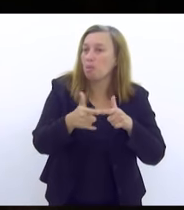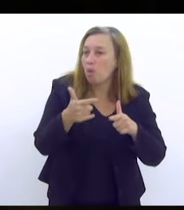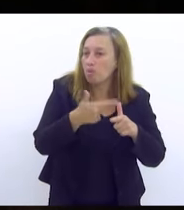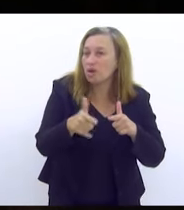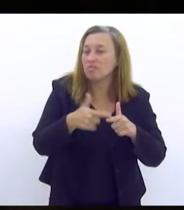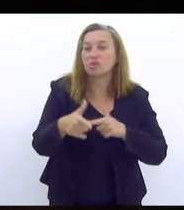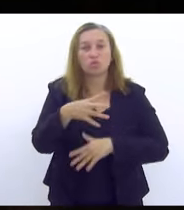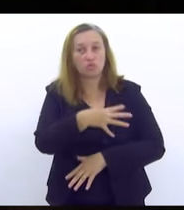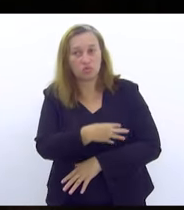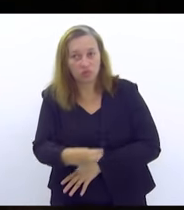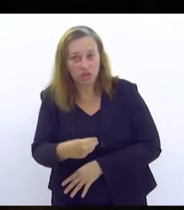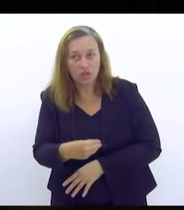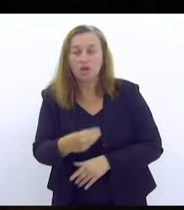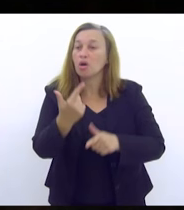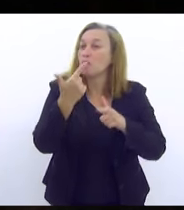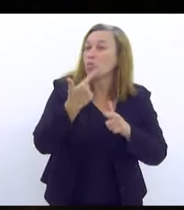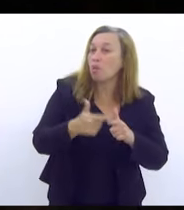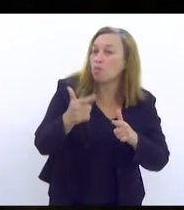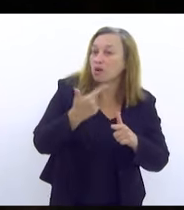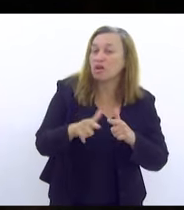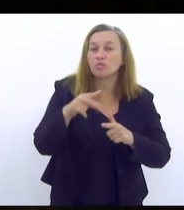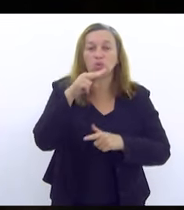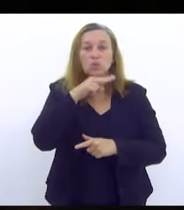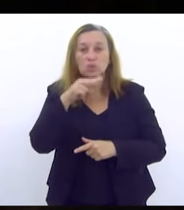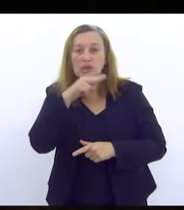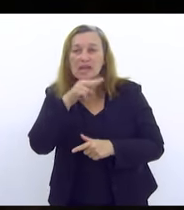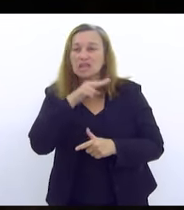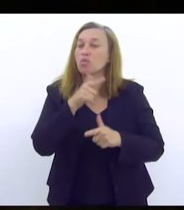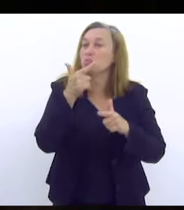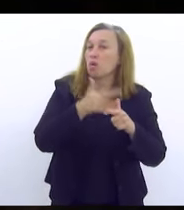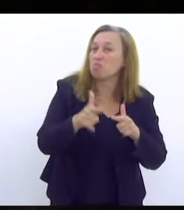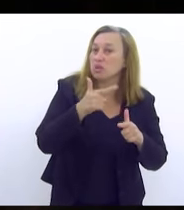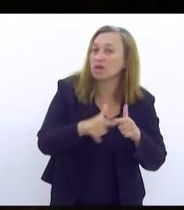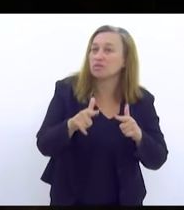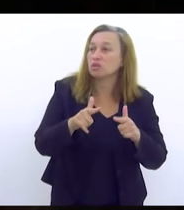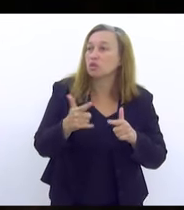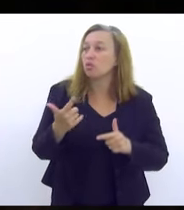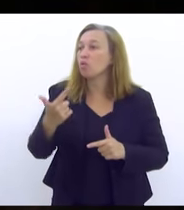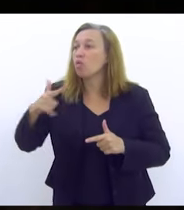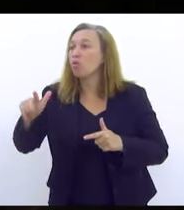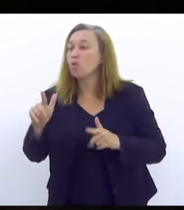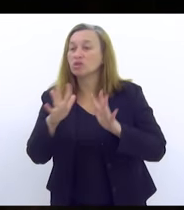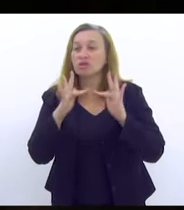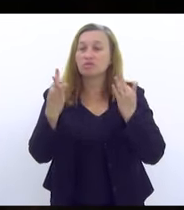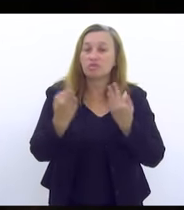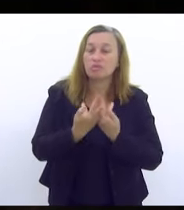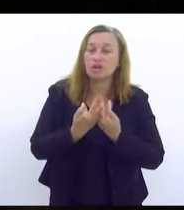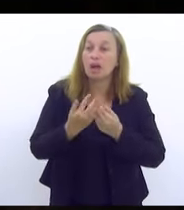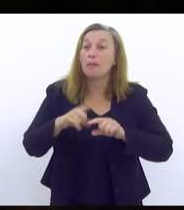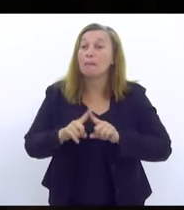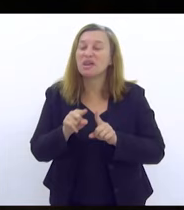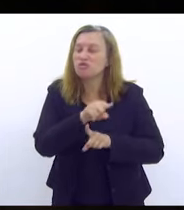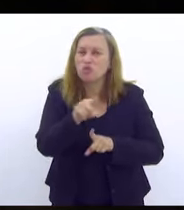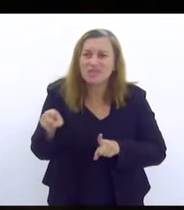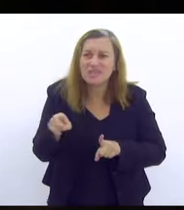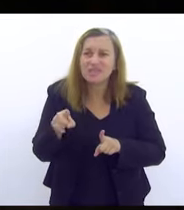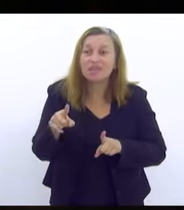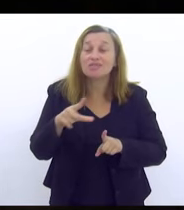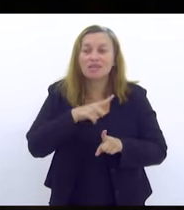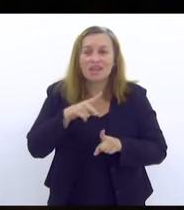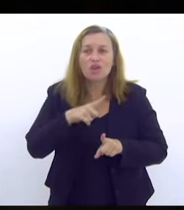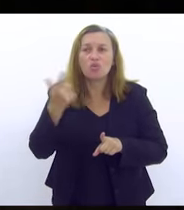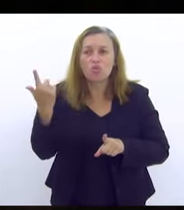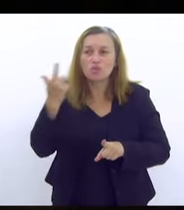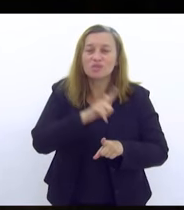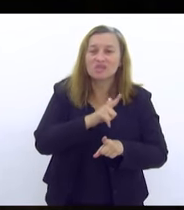com filhos, problemas com netos, problemas com outros parentes, mas vocês têm